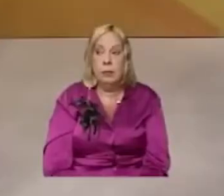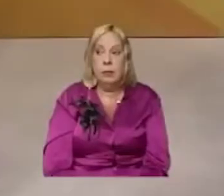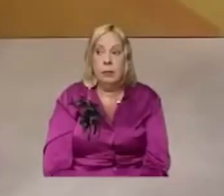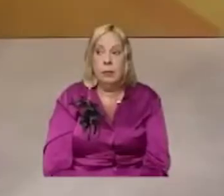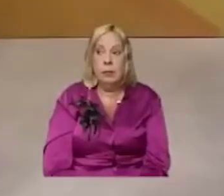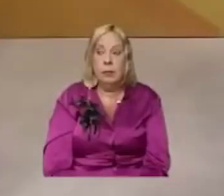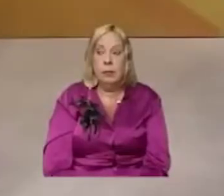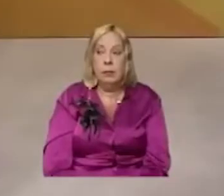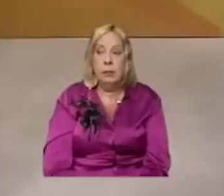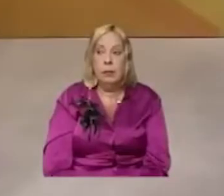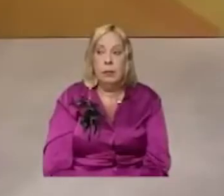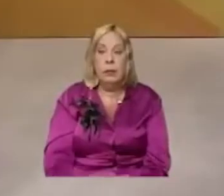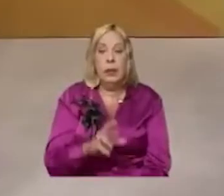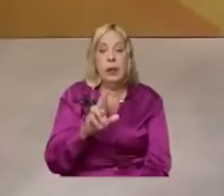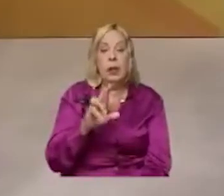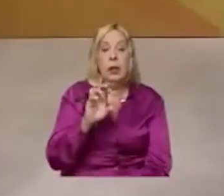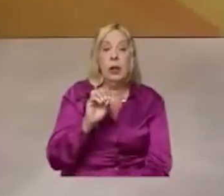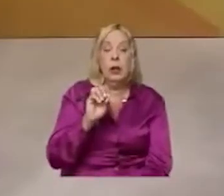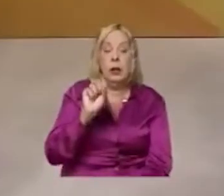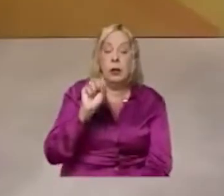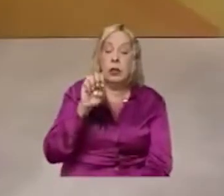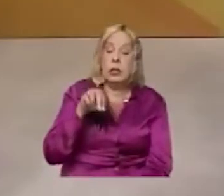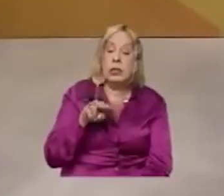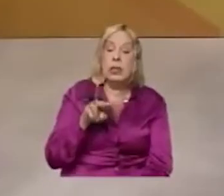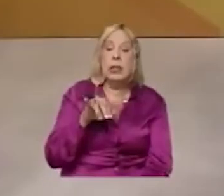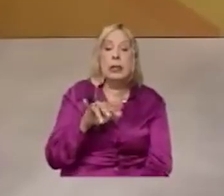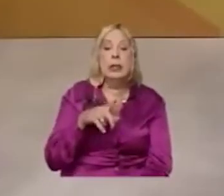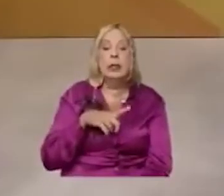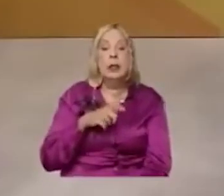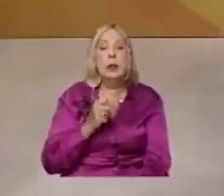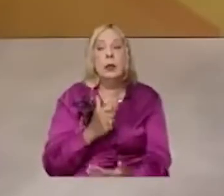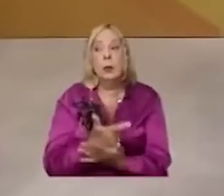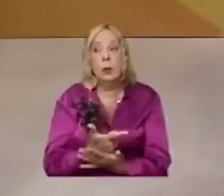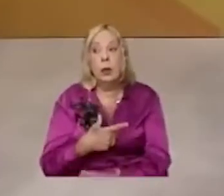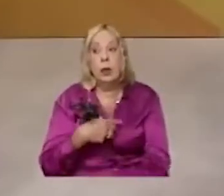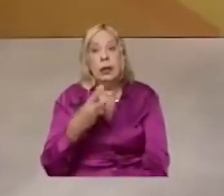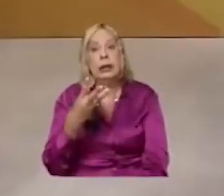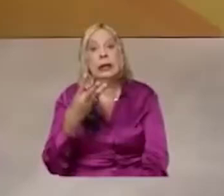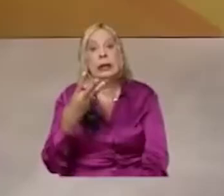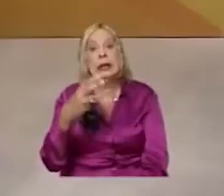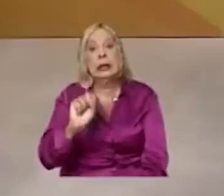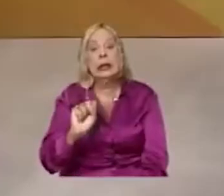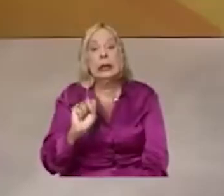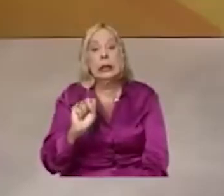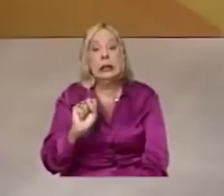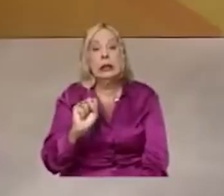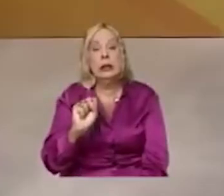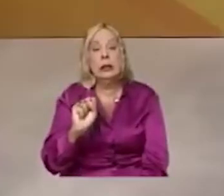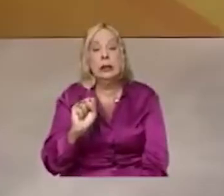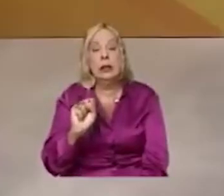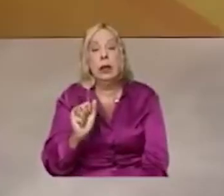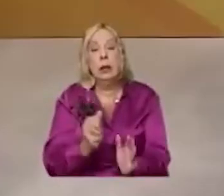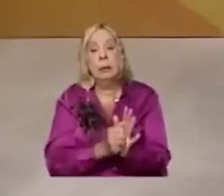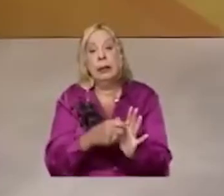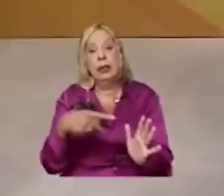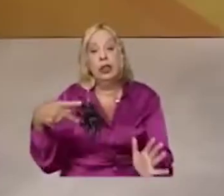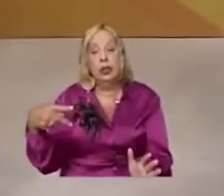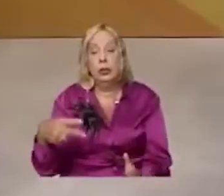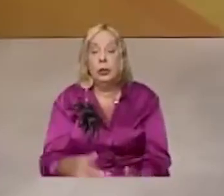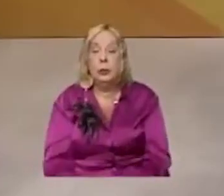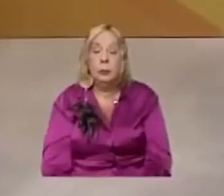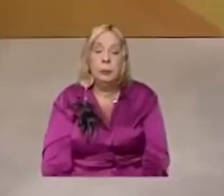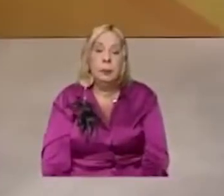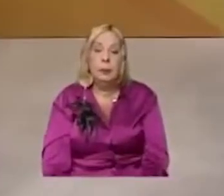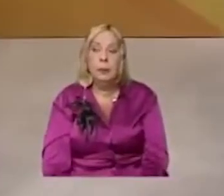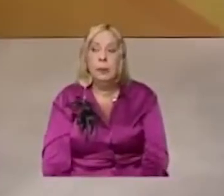na verdade, a Rosenilde Correia Silva, ela comprou 38 títulos pelo aplicativo. Então,